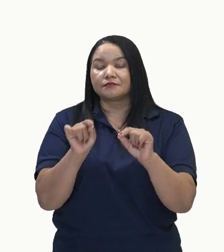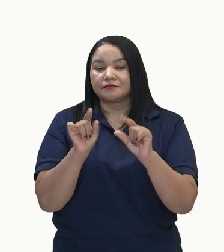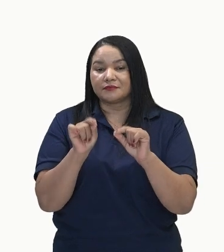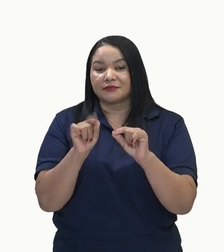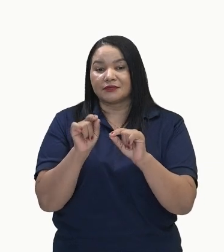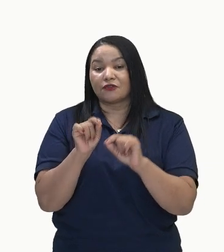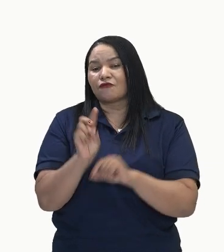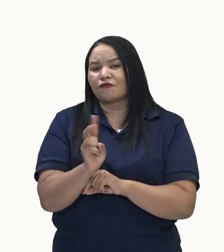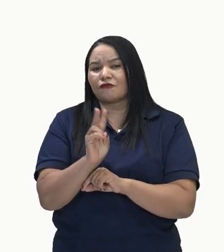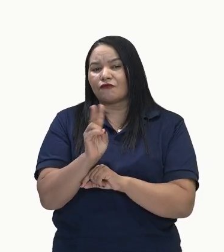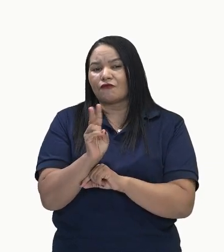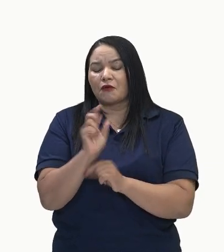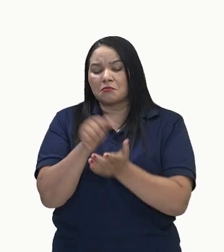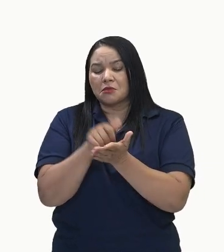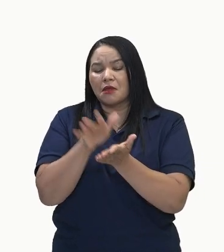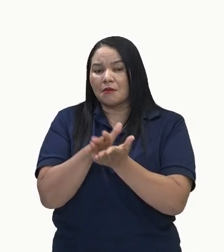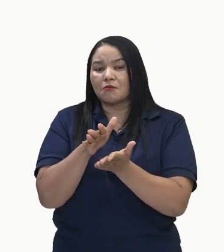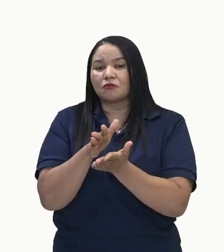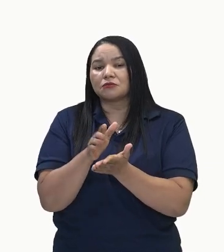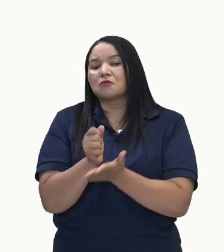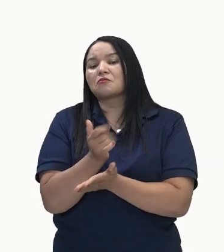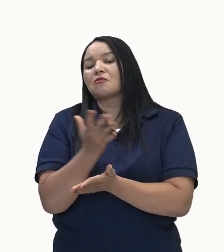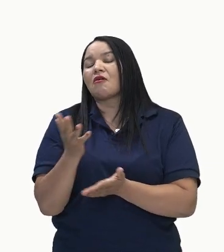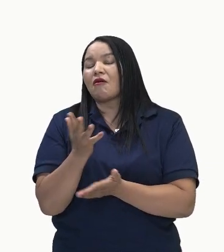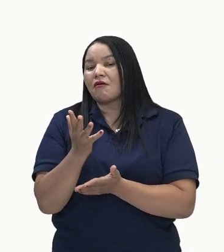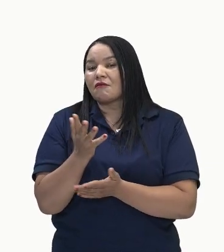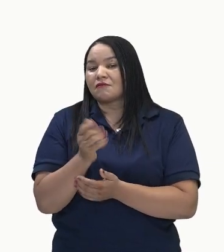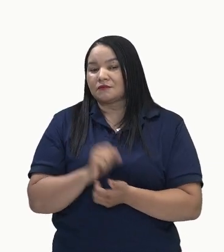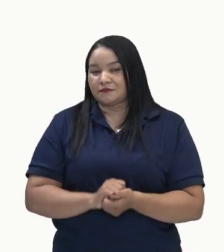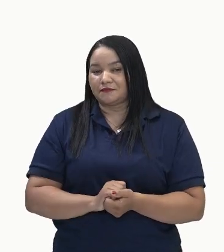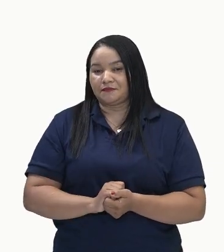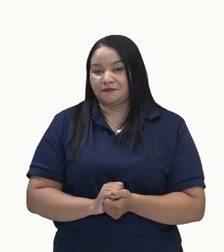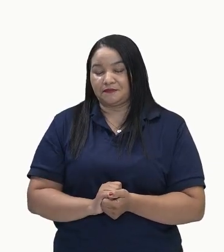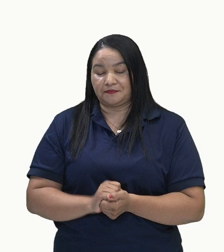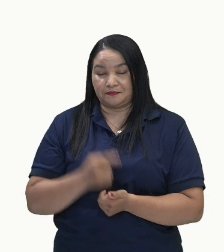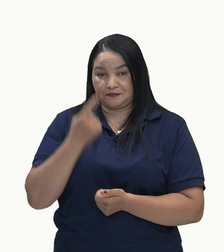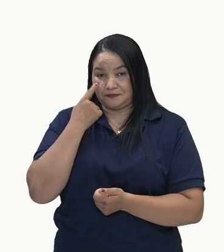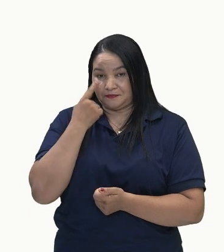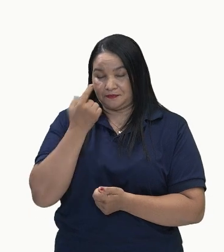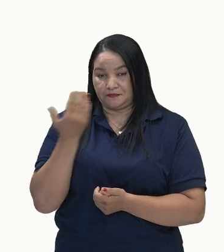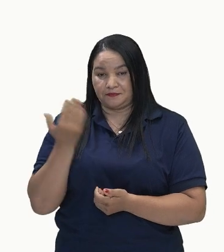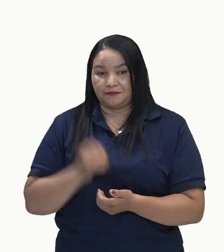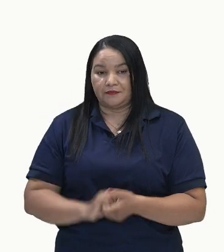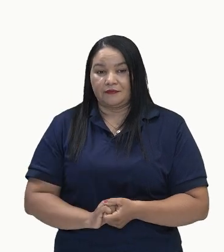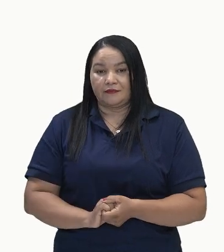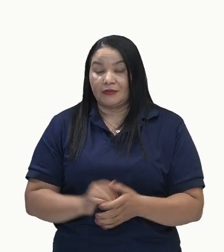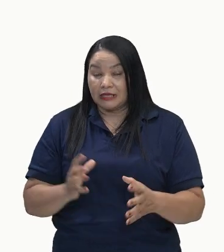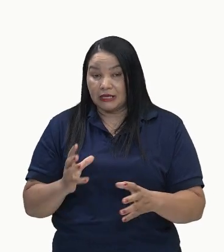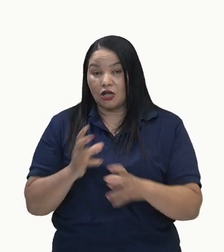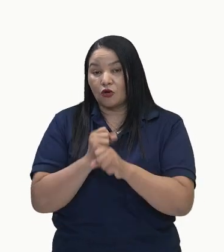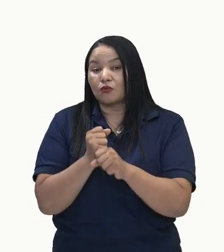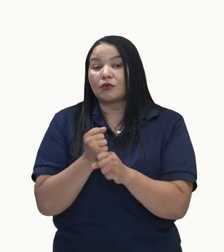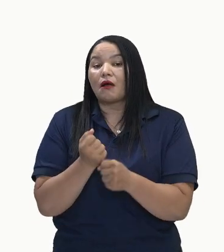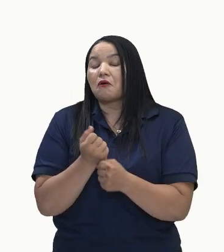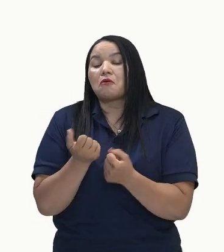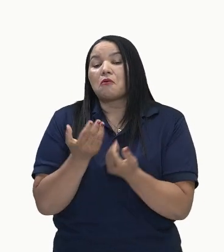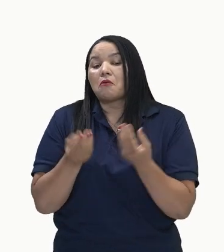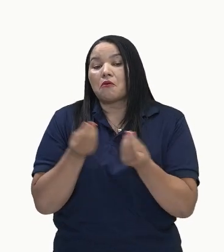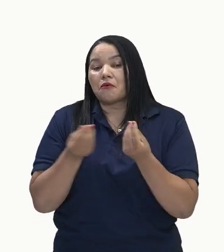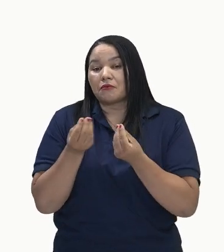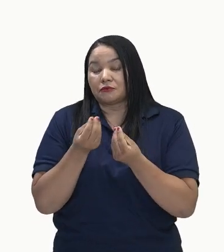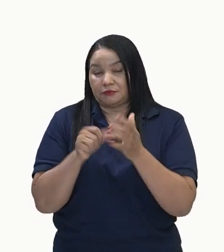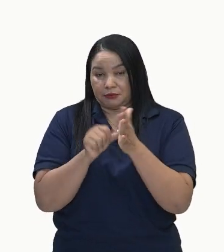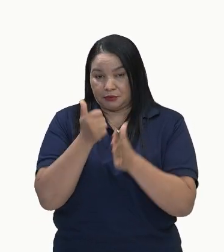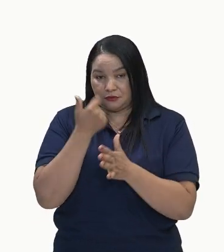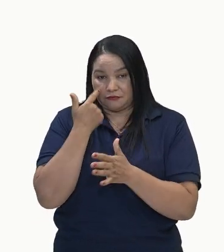multa do FGTS nessas condições? Bom, temos várias maneiras de fazer esse cálculo, vou mostrar uma para vocês aqui primeiro.